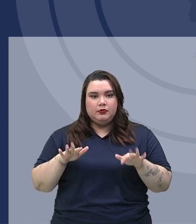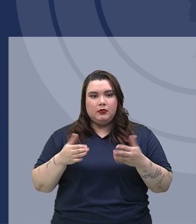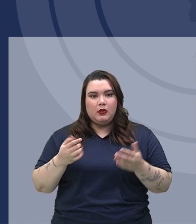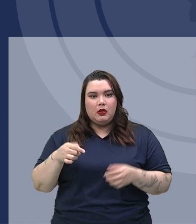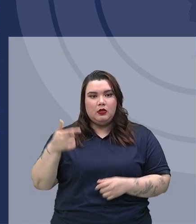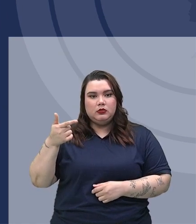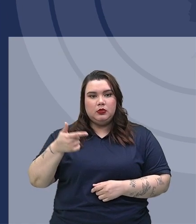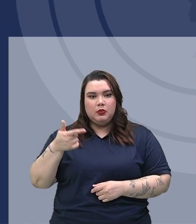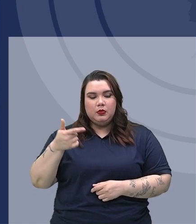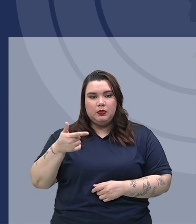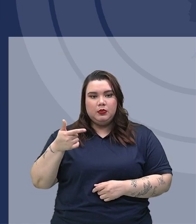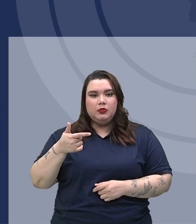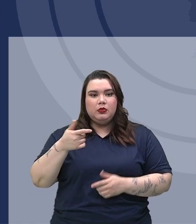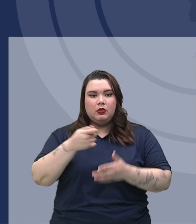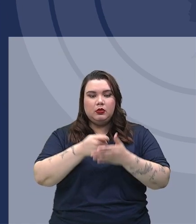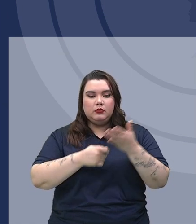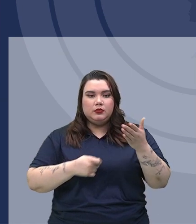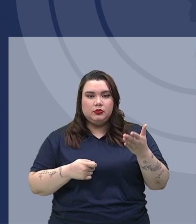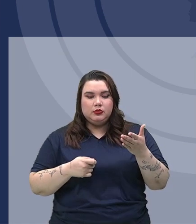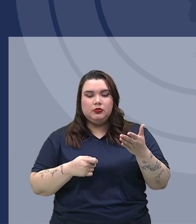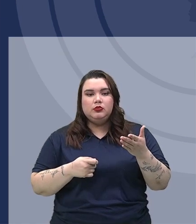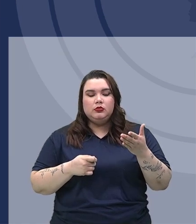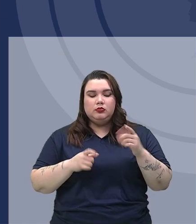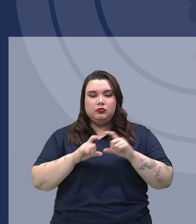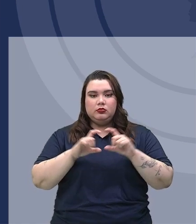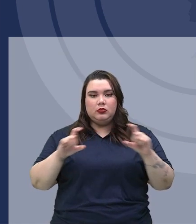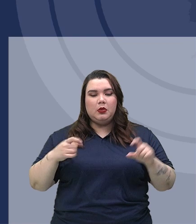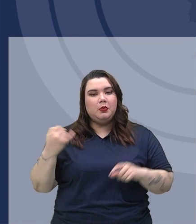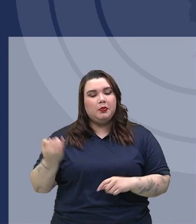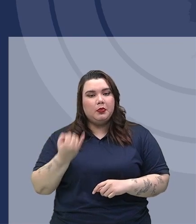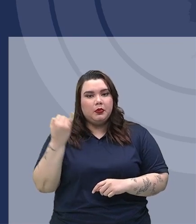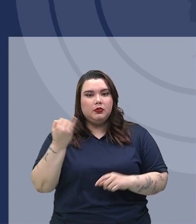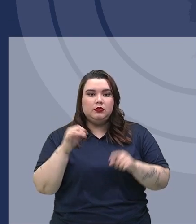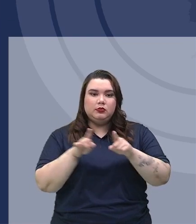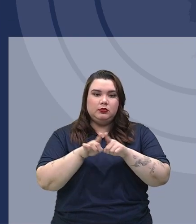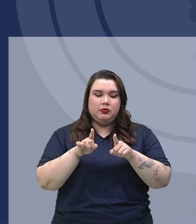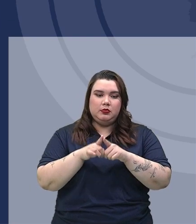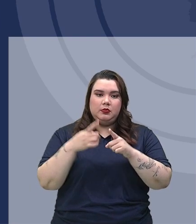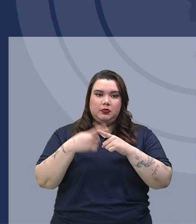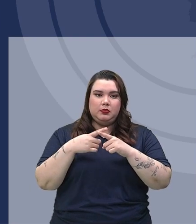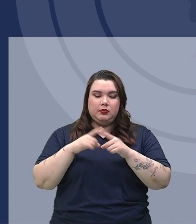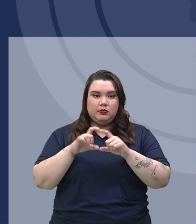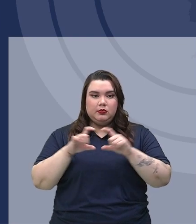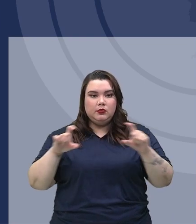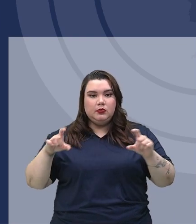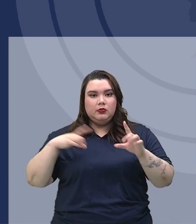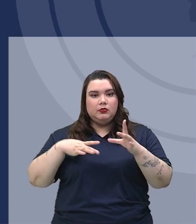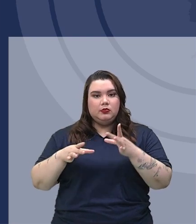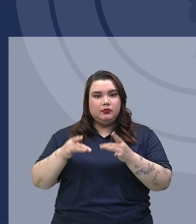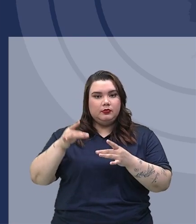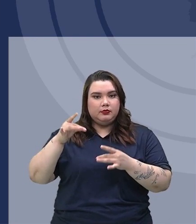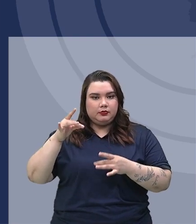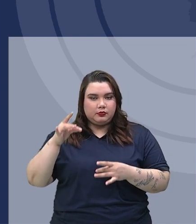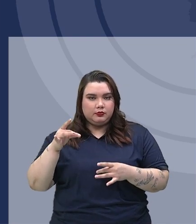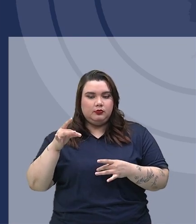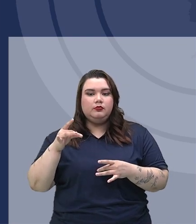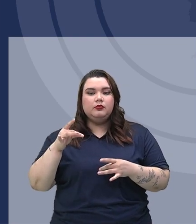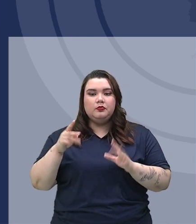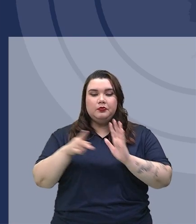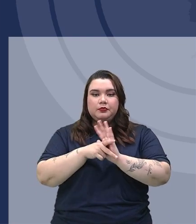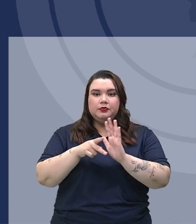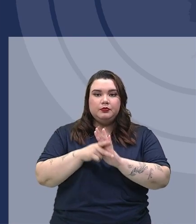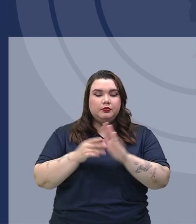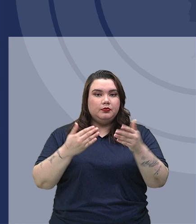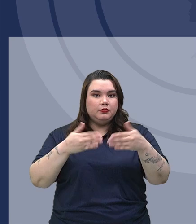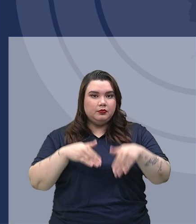segunda parte aqui da nossa ficha, ela é de suma importância, porque aqui vai vir o detalhamento da